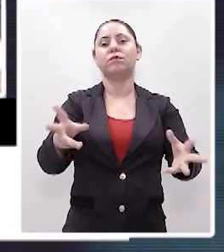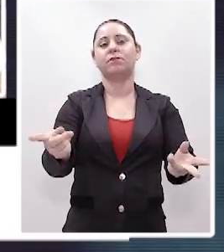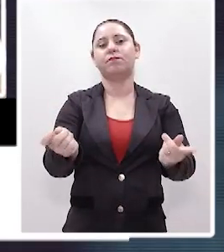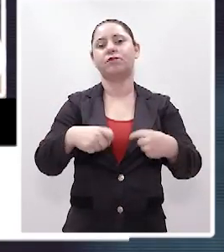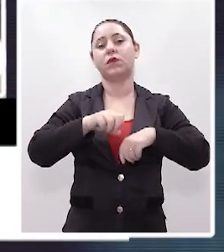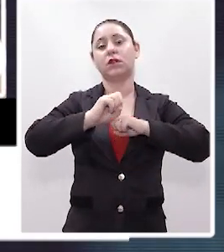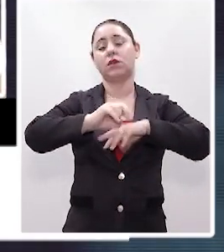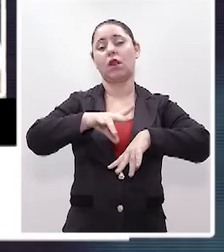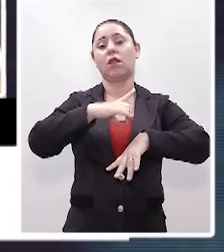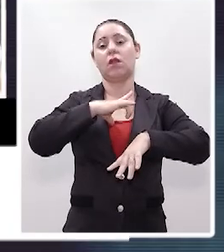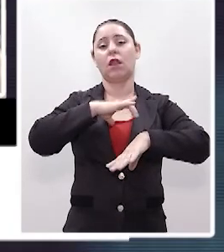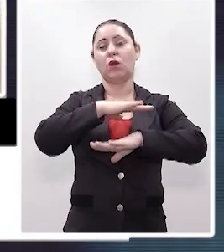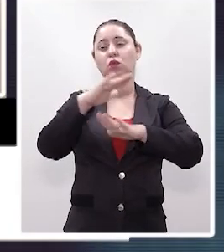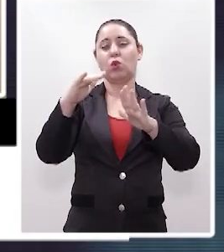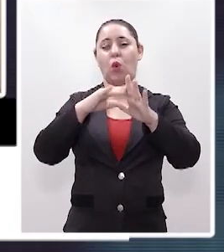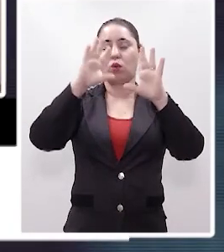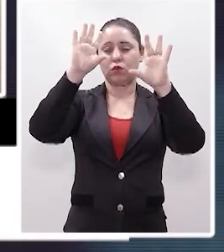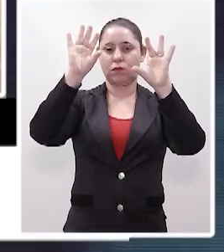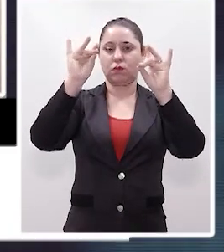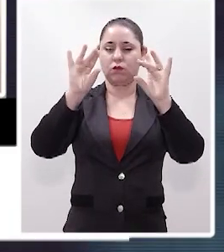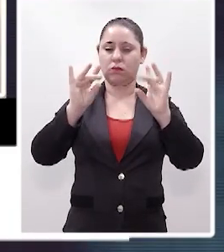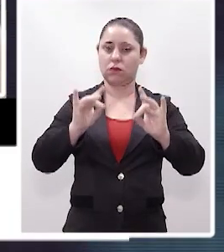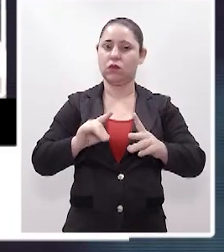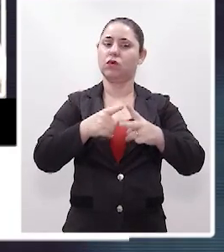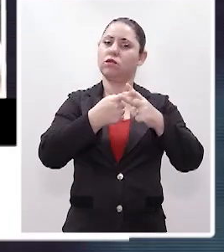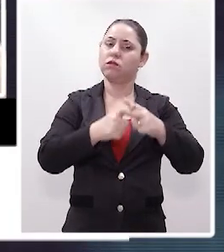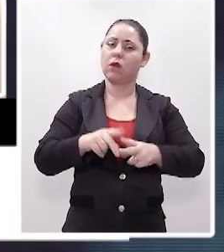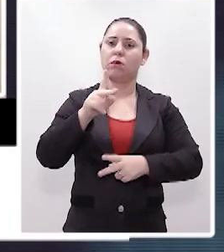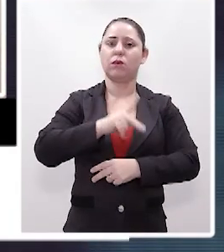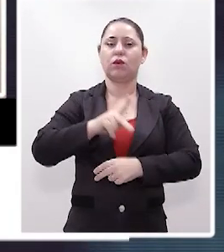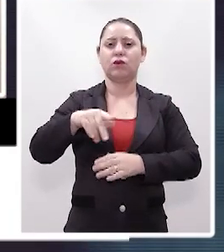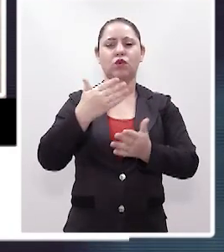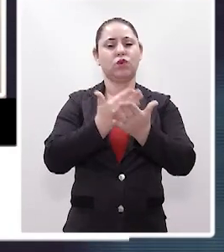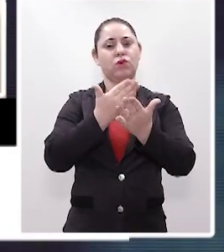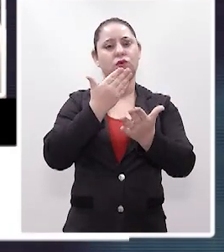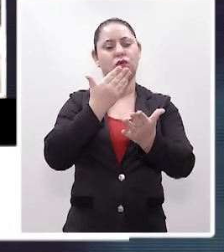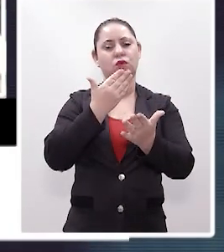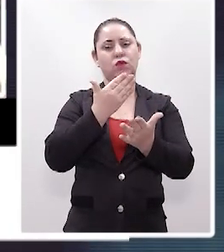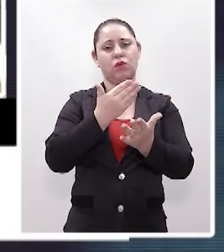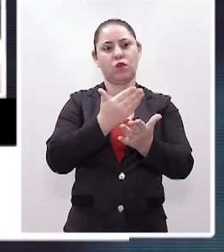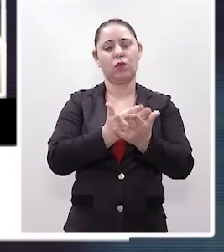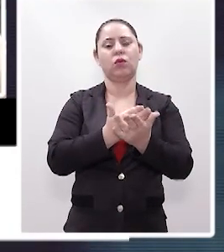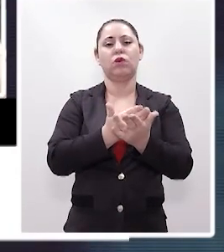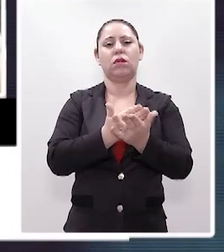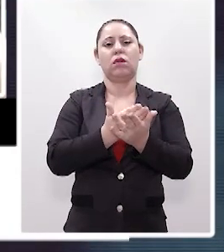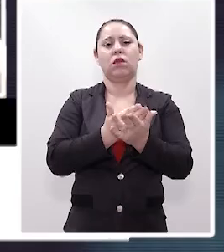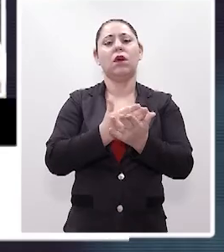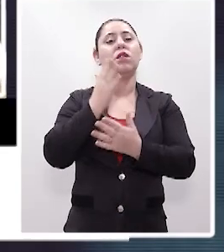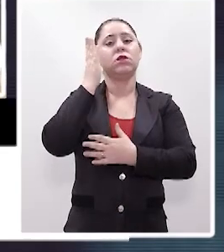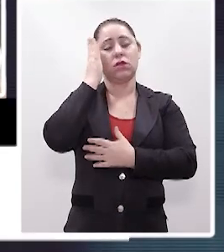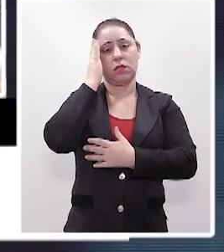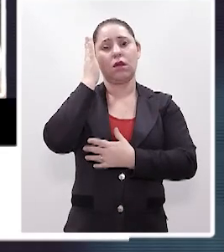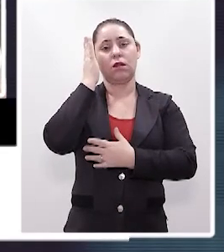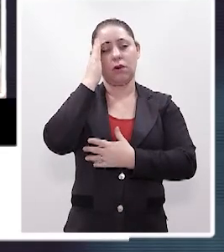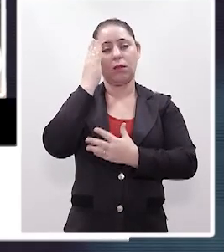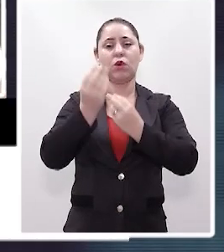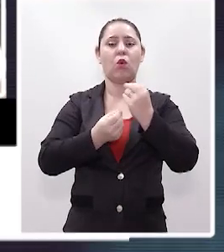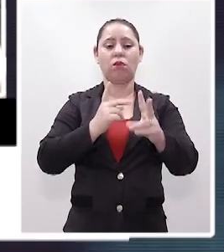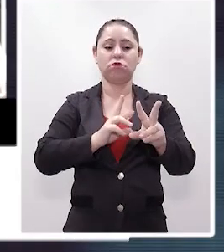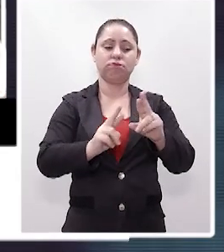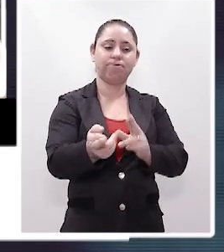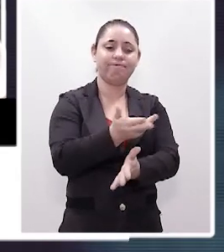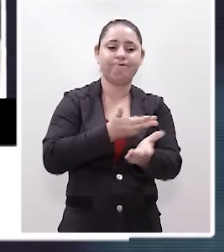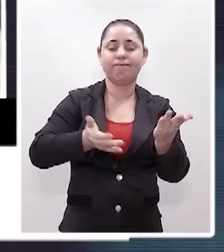ensinar, que existe todo um contexto, os professores estudam para isso, né? Então eles sabem lidar com